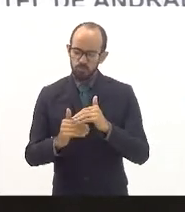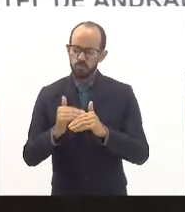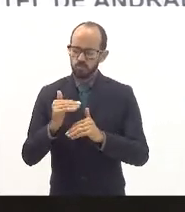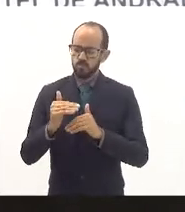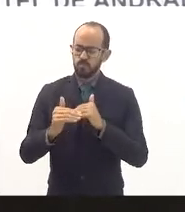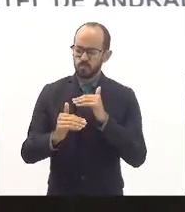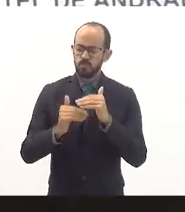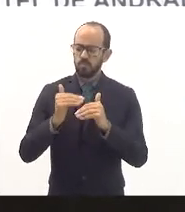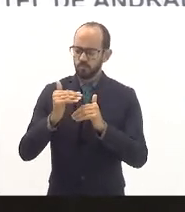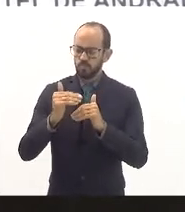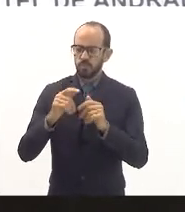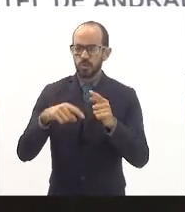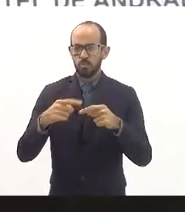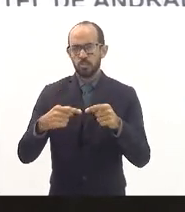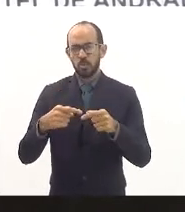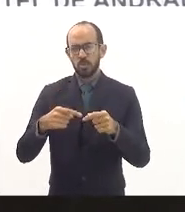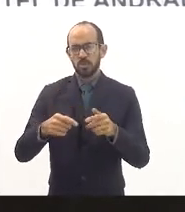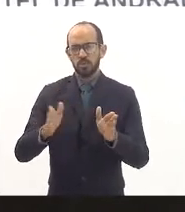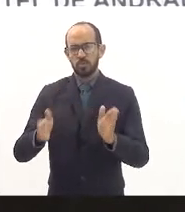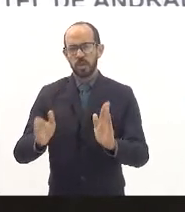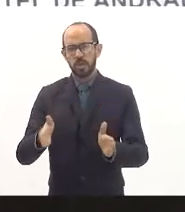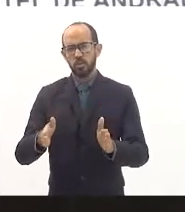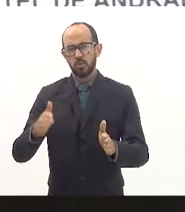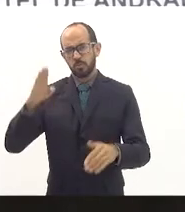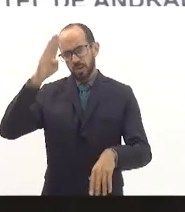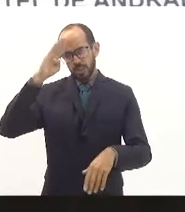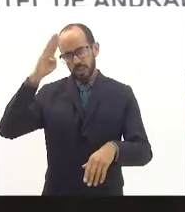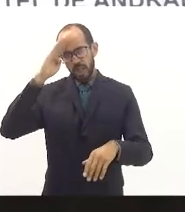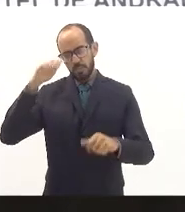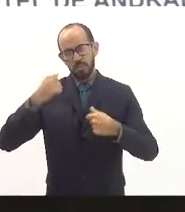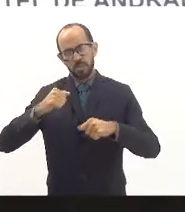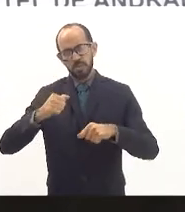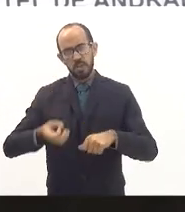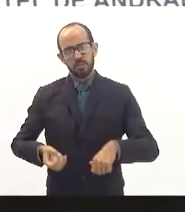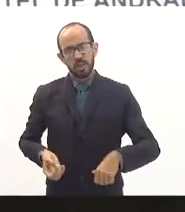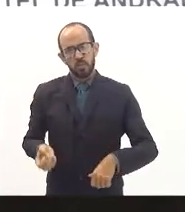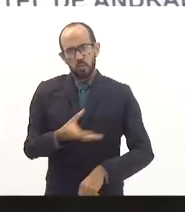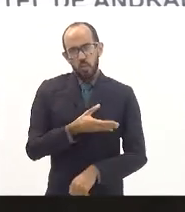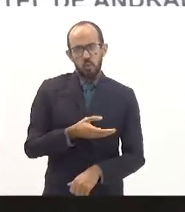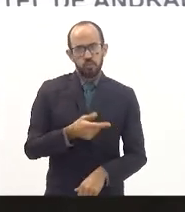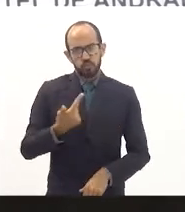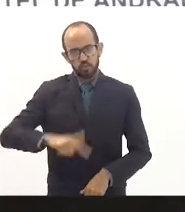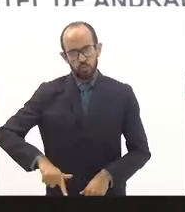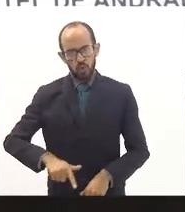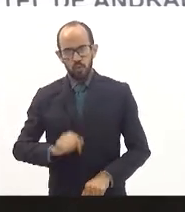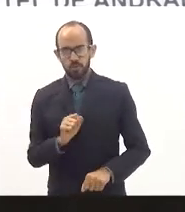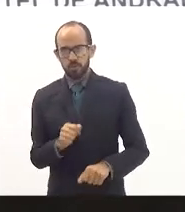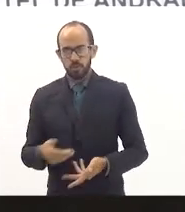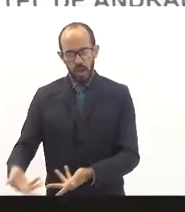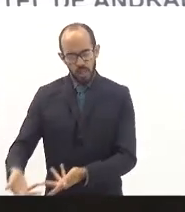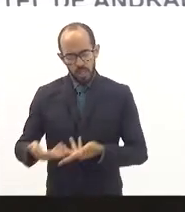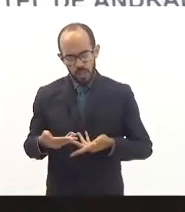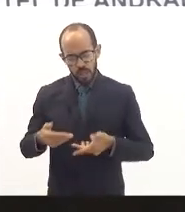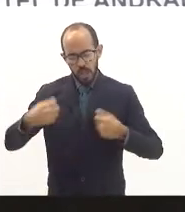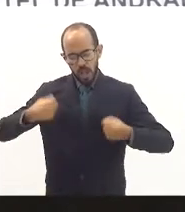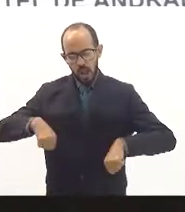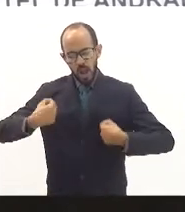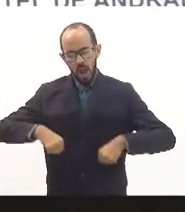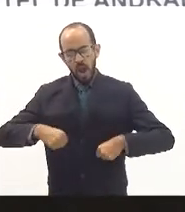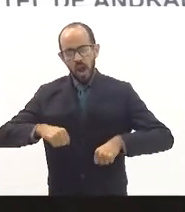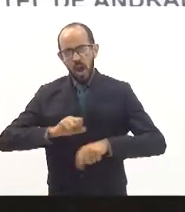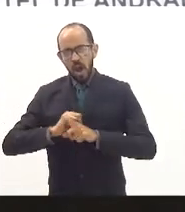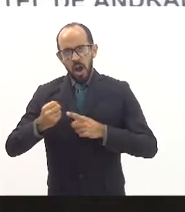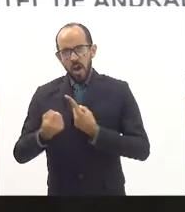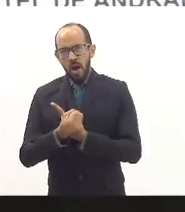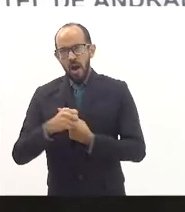regime militar, necessitava renovar-se para atender às novas demandas da sociedade brasileira